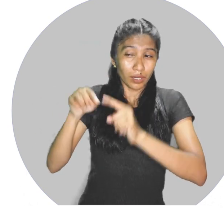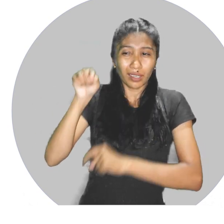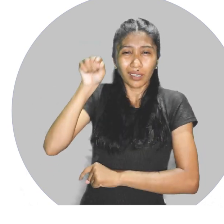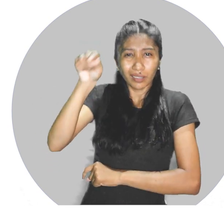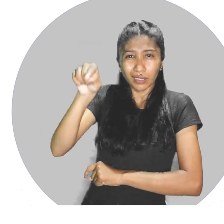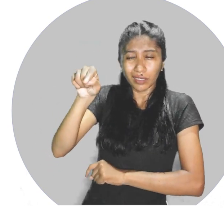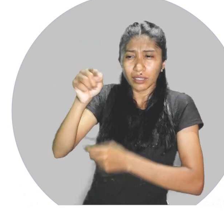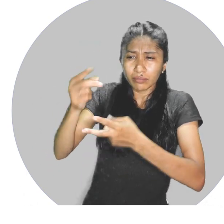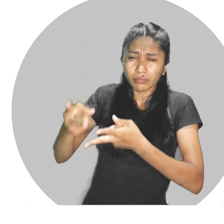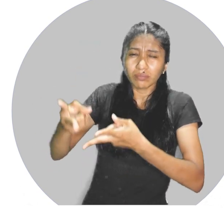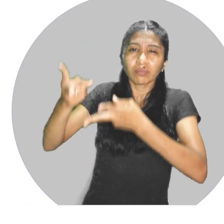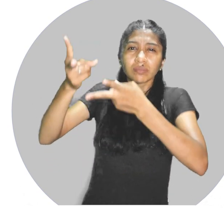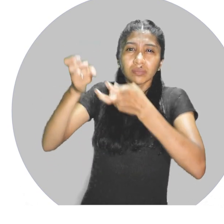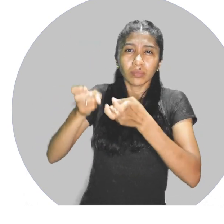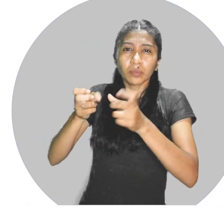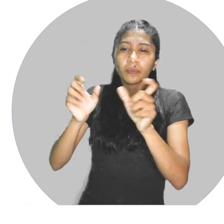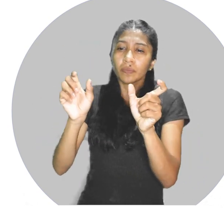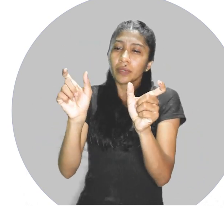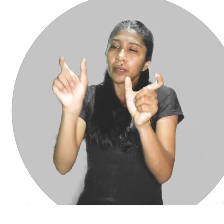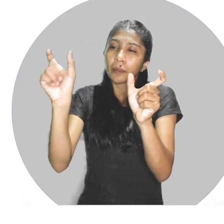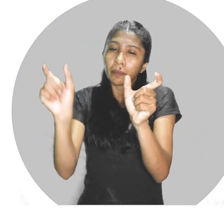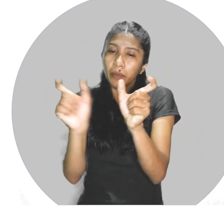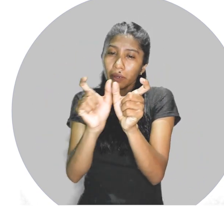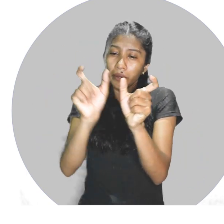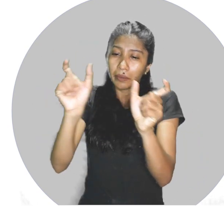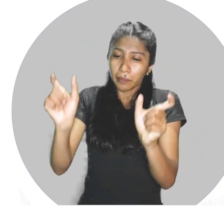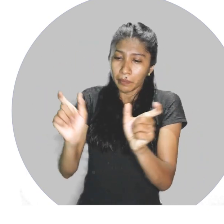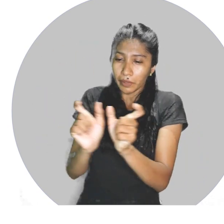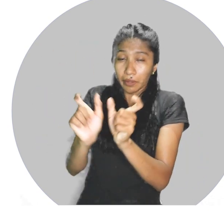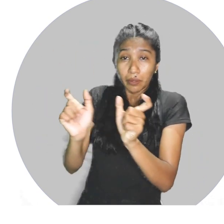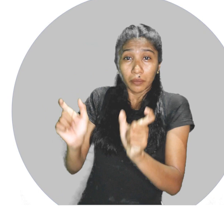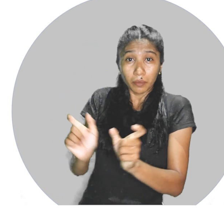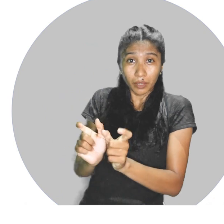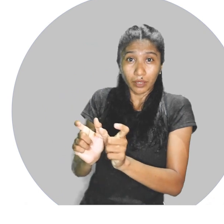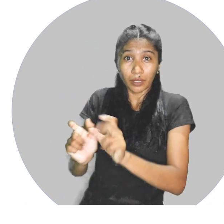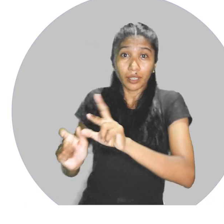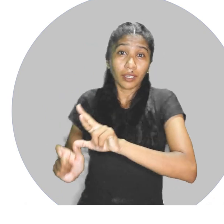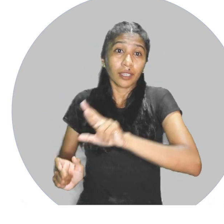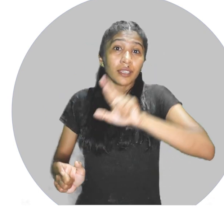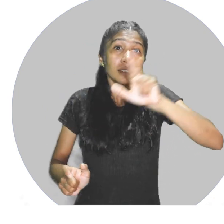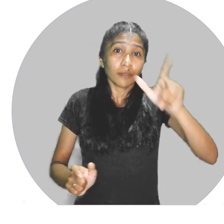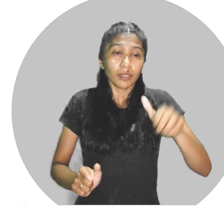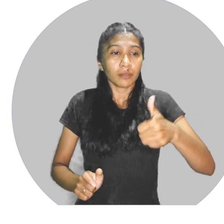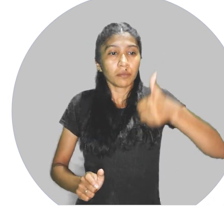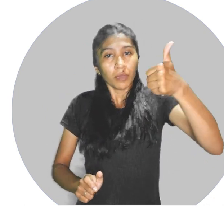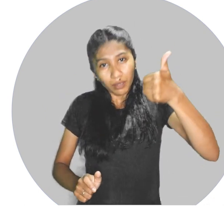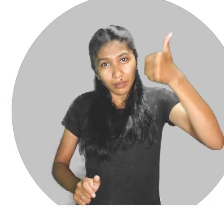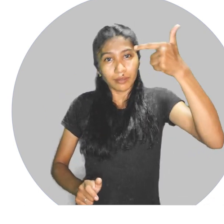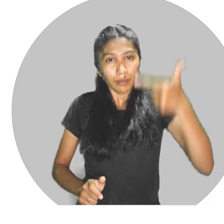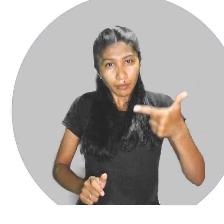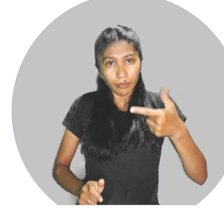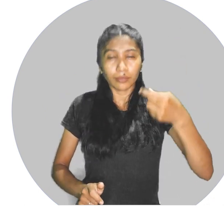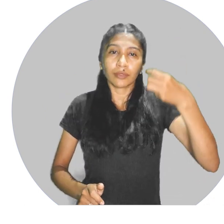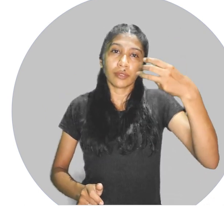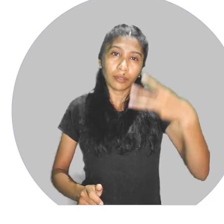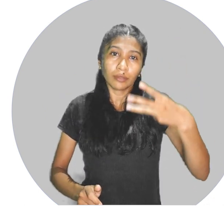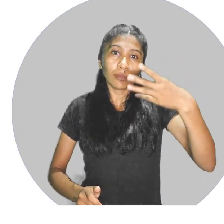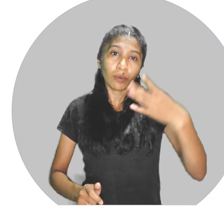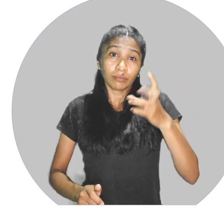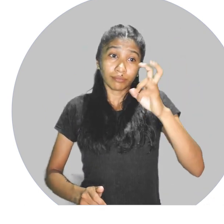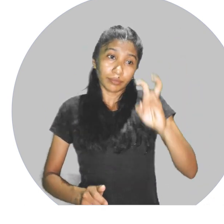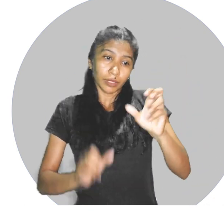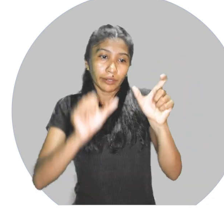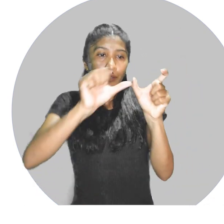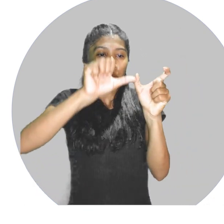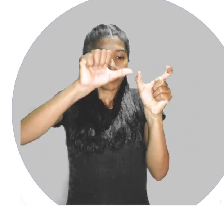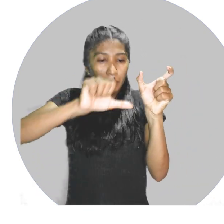se referem a terminações. É ao contrário da primeira, segunda, quarta e quinta